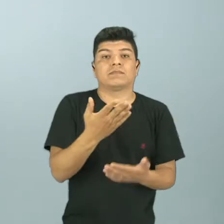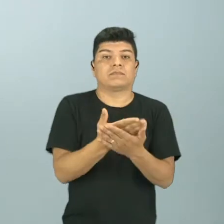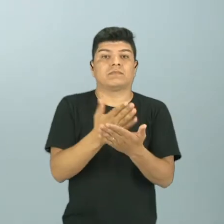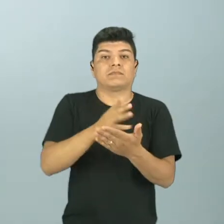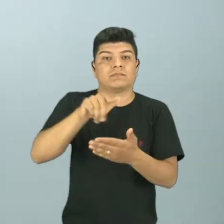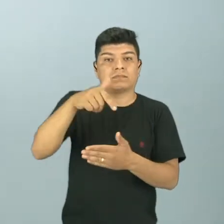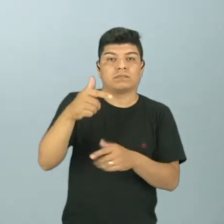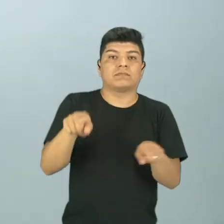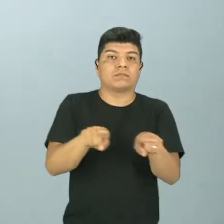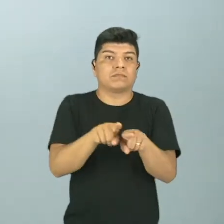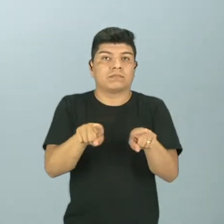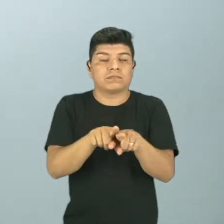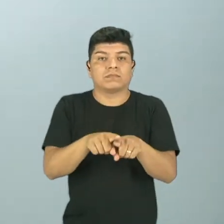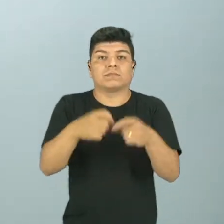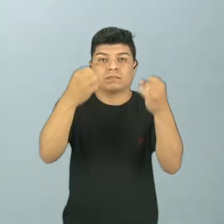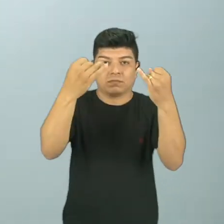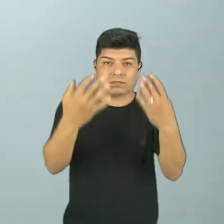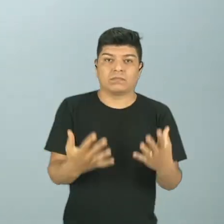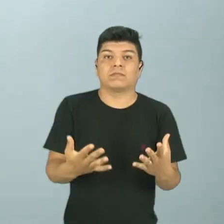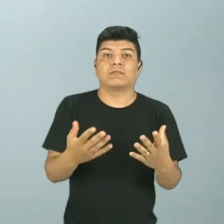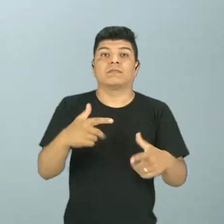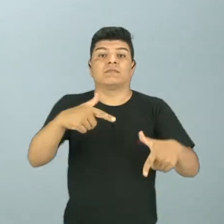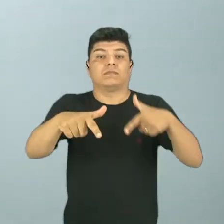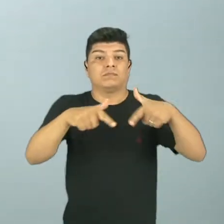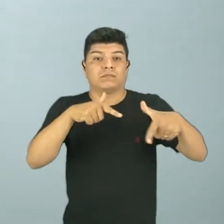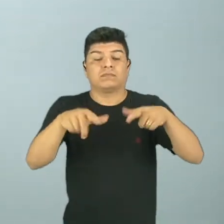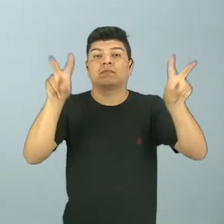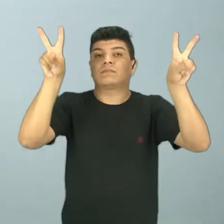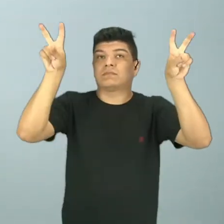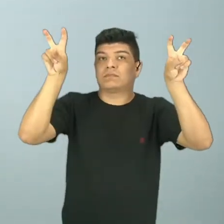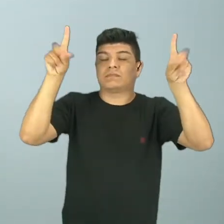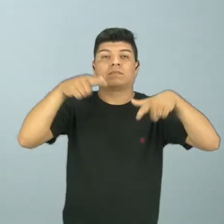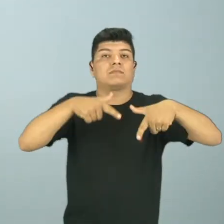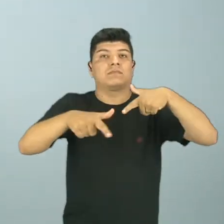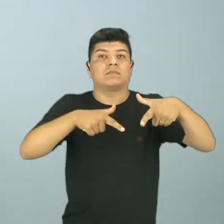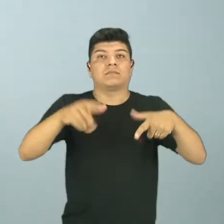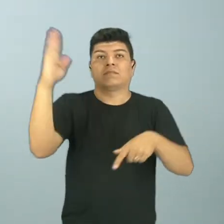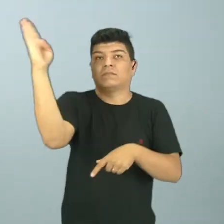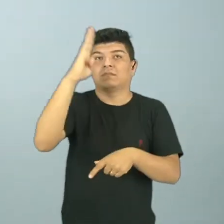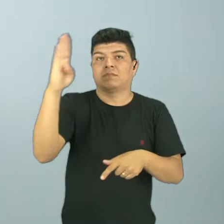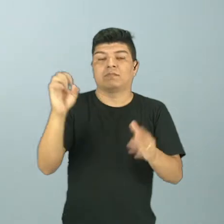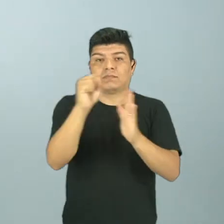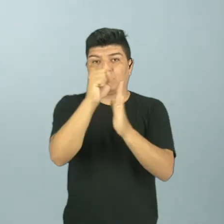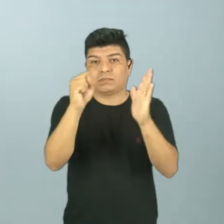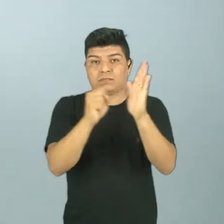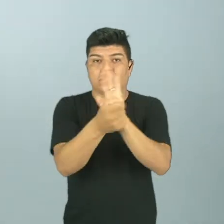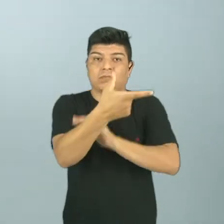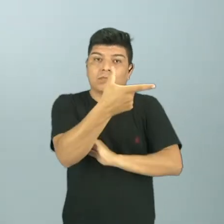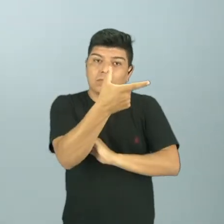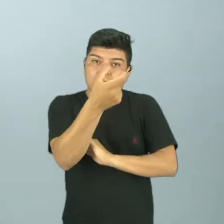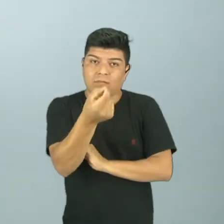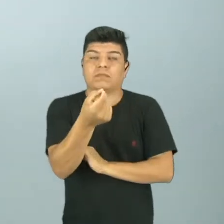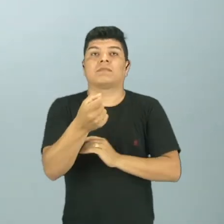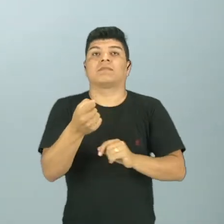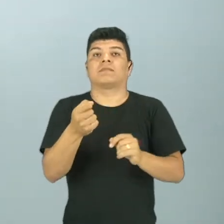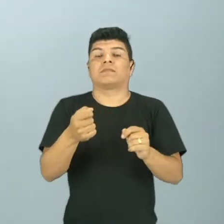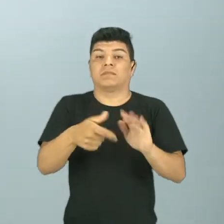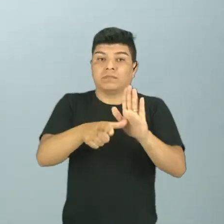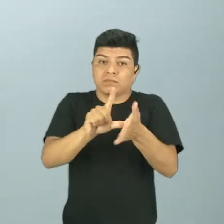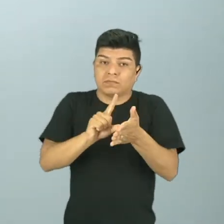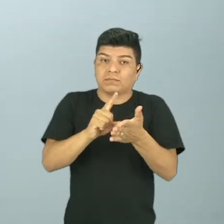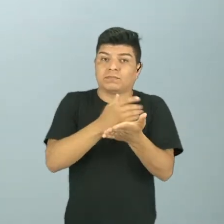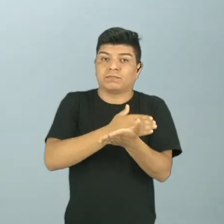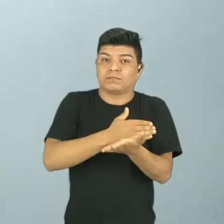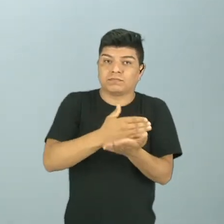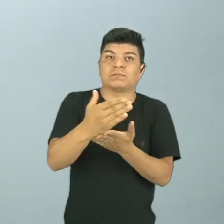anteriores, tá bom? A gente vai falar um pouquinho sobre os trabalhadores brasileiros no século XX. E aí, antes de começar a falar